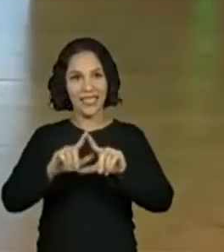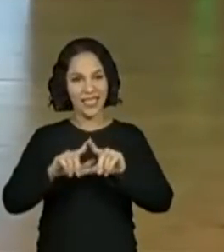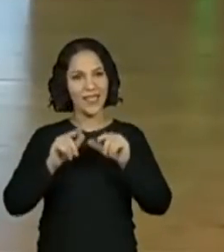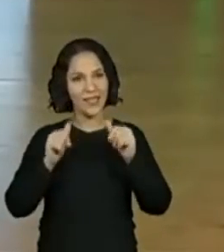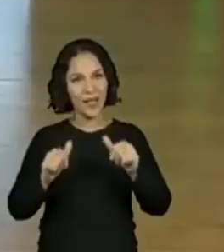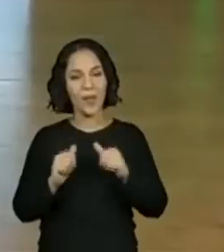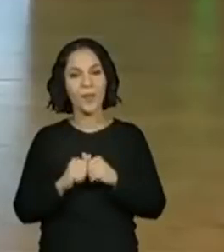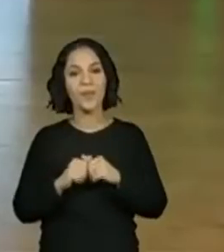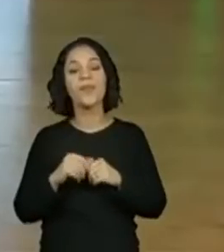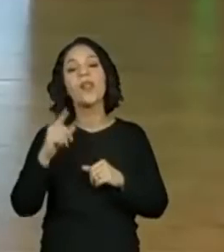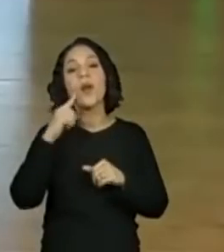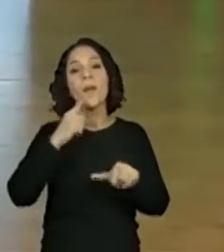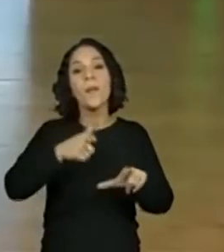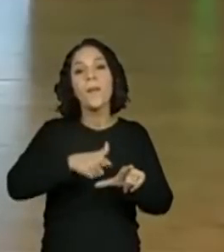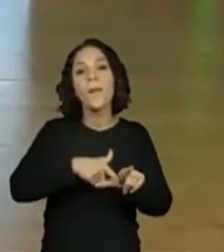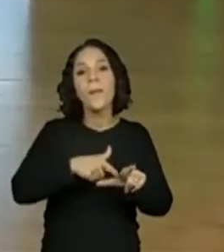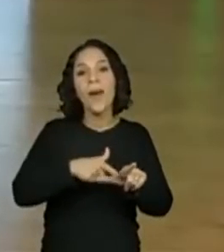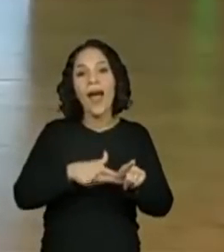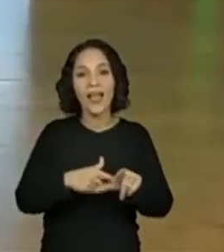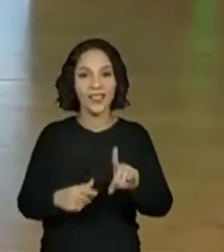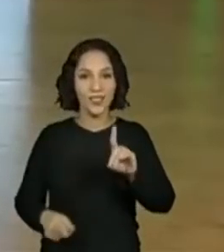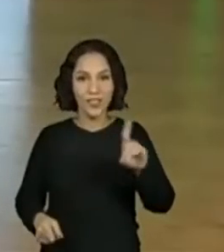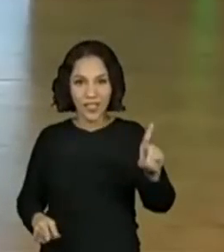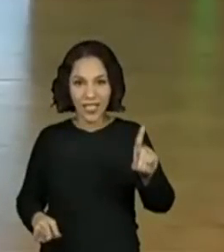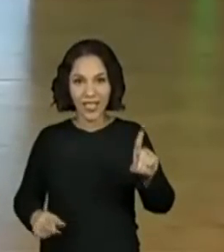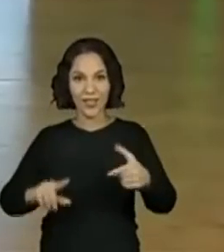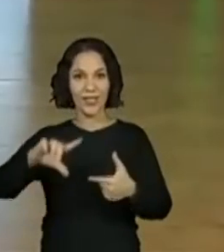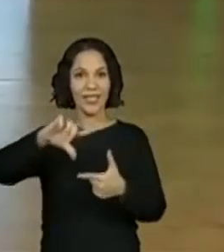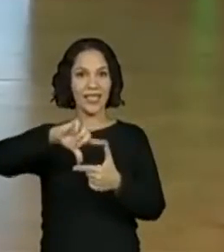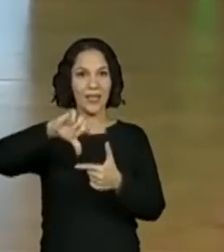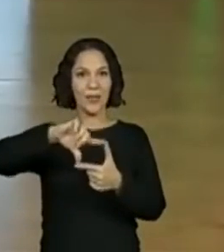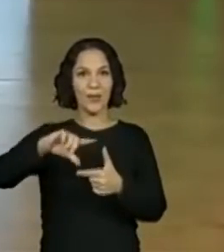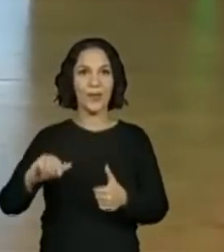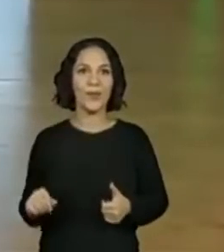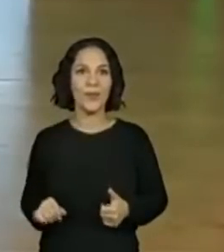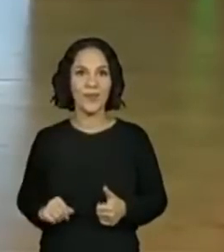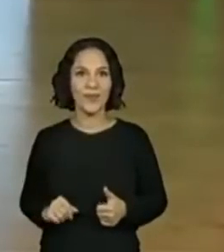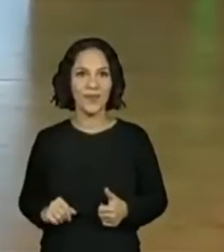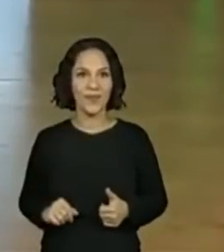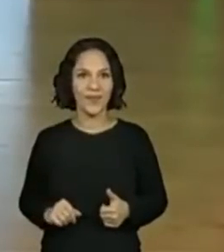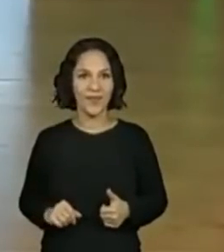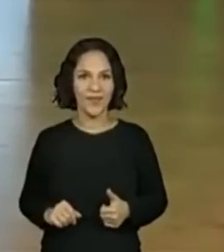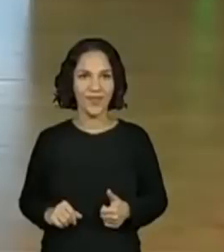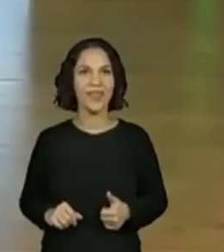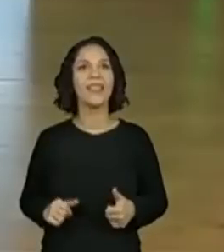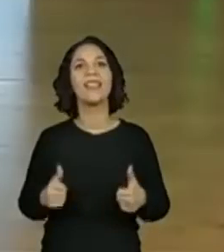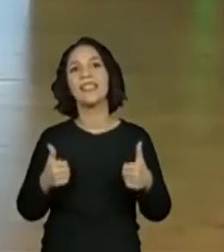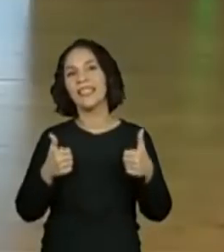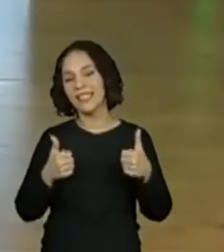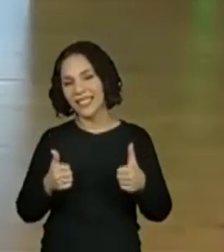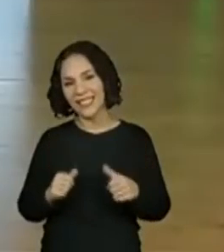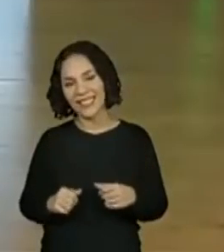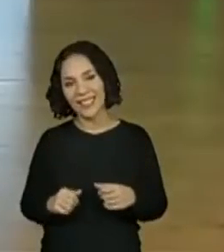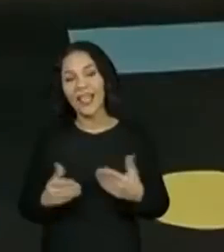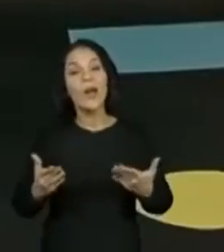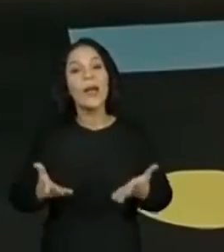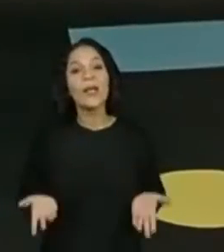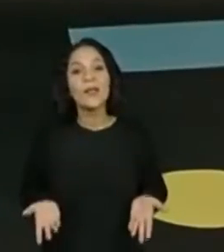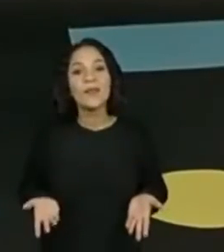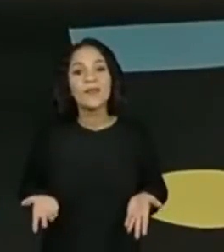pé direito no retângulo. Pé direito no retângulo. Pé direito no retângulo. E